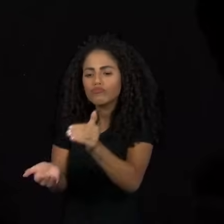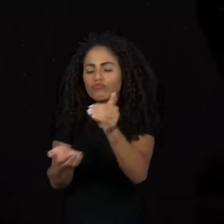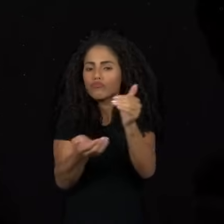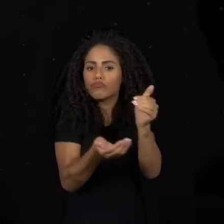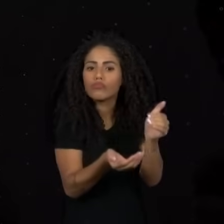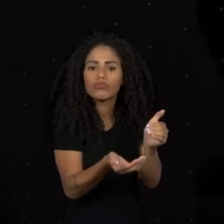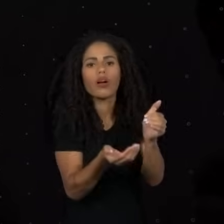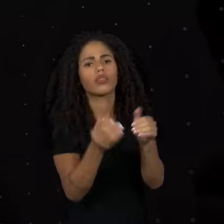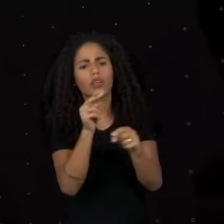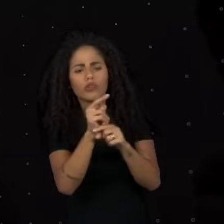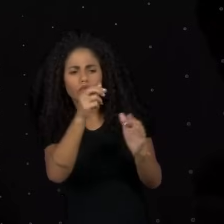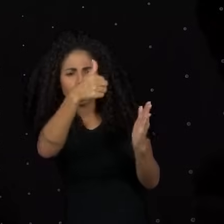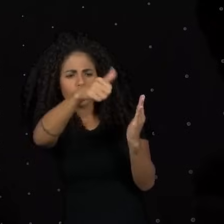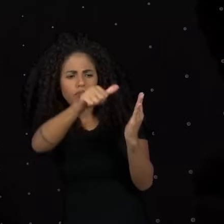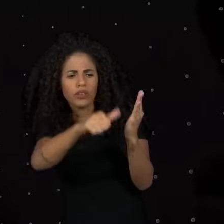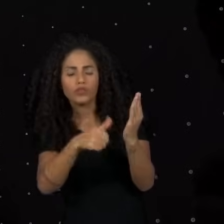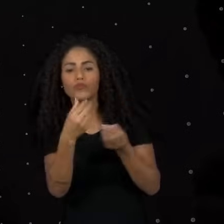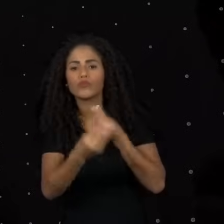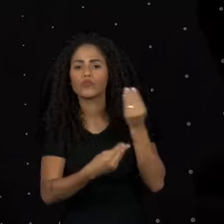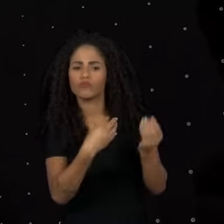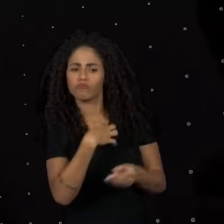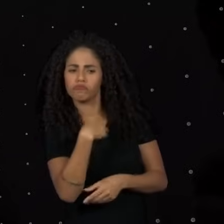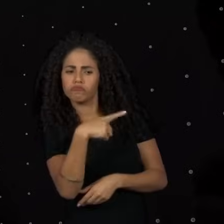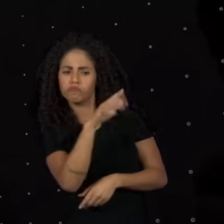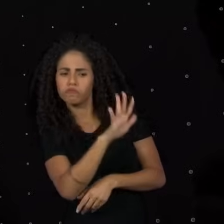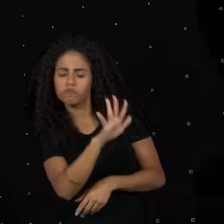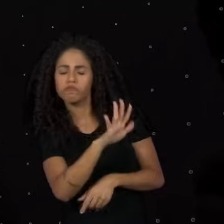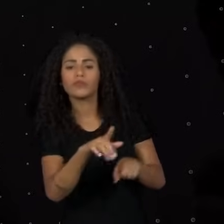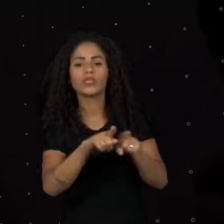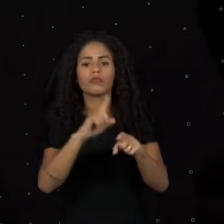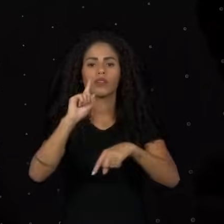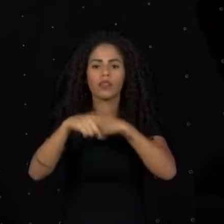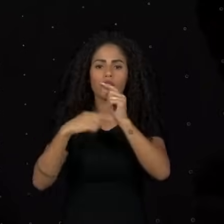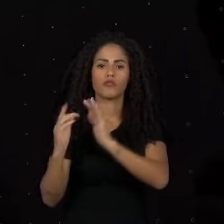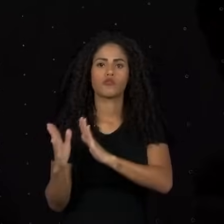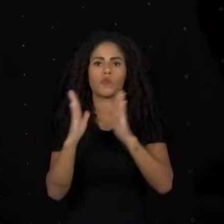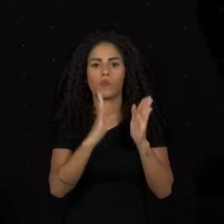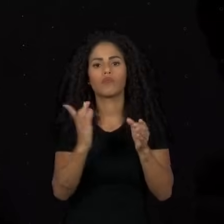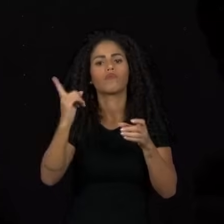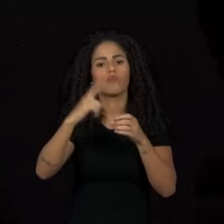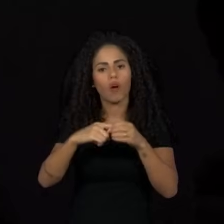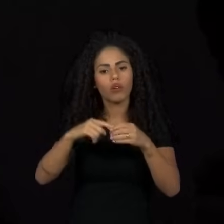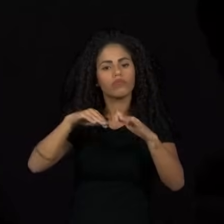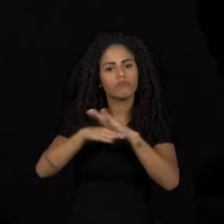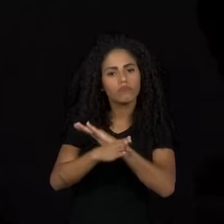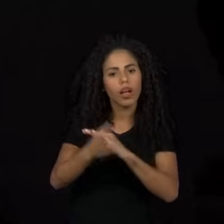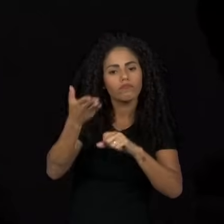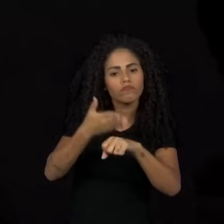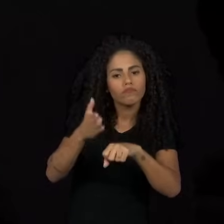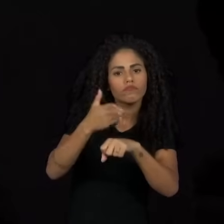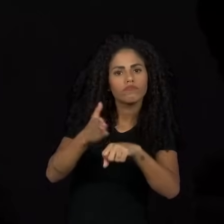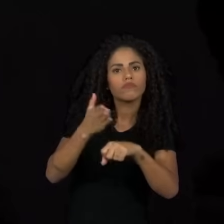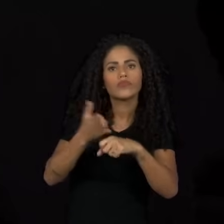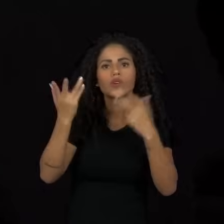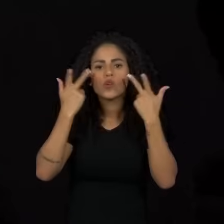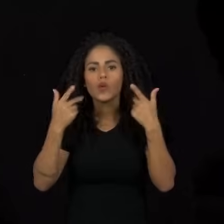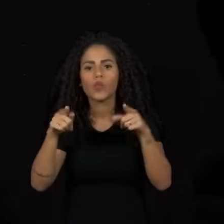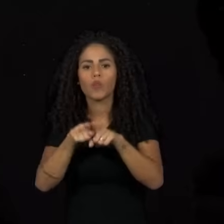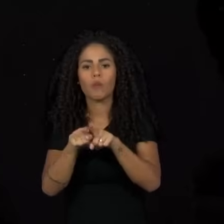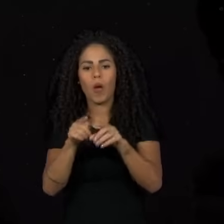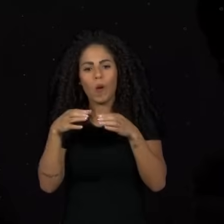então tem toda uma avaliação clínica deles e depois eles passam por um processo de reabilitação em recinto externo, onde eles formam um